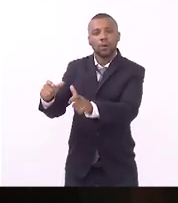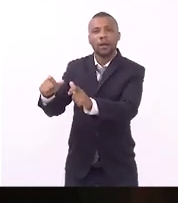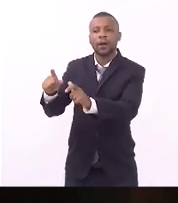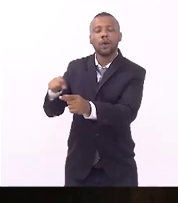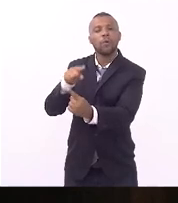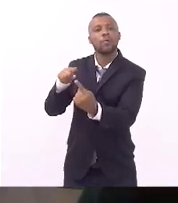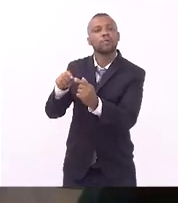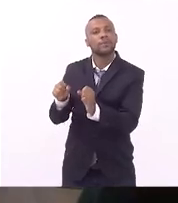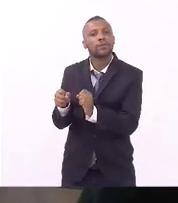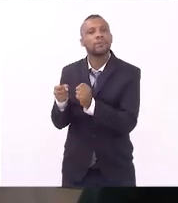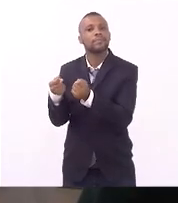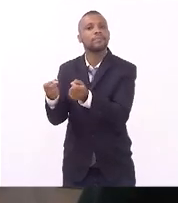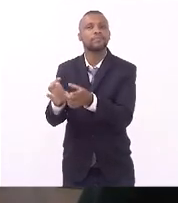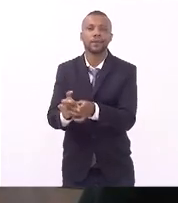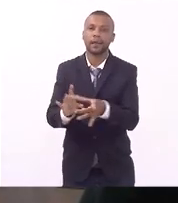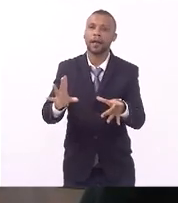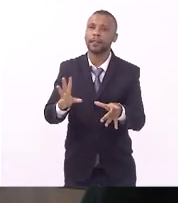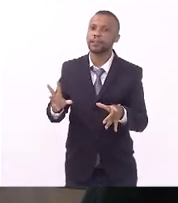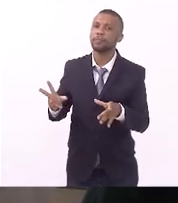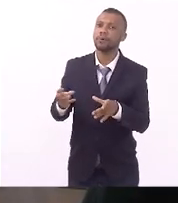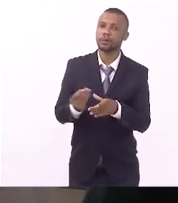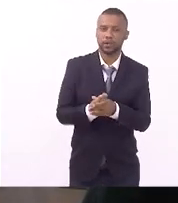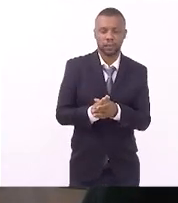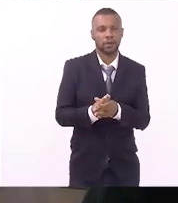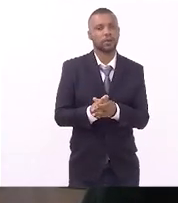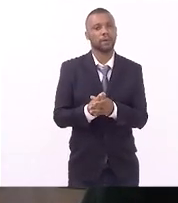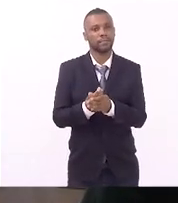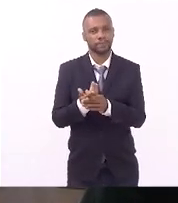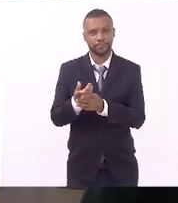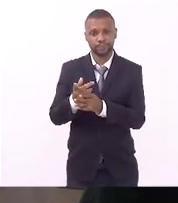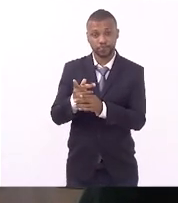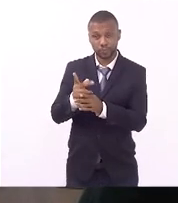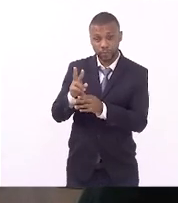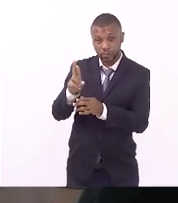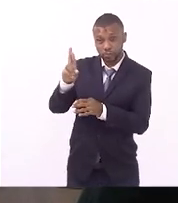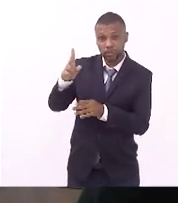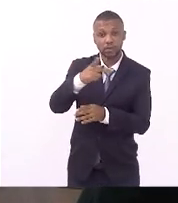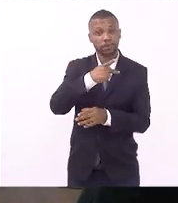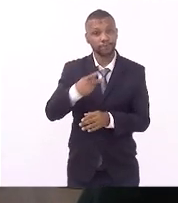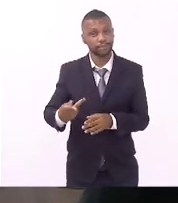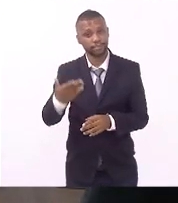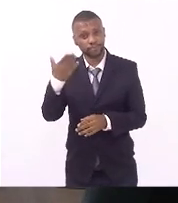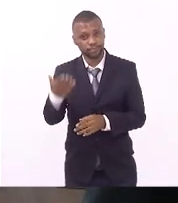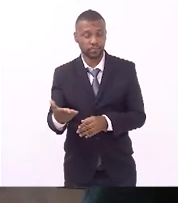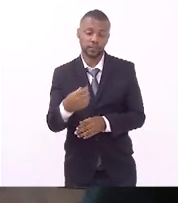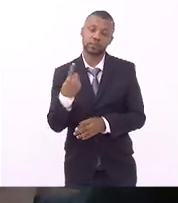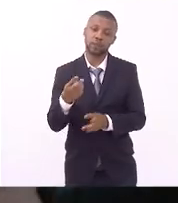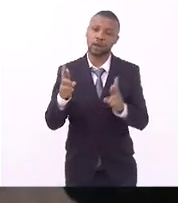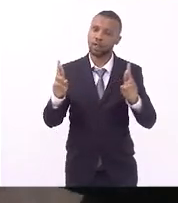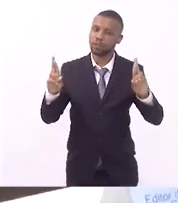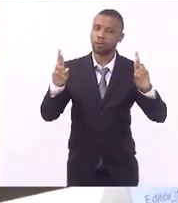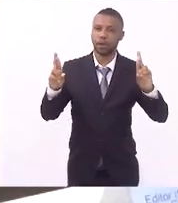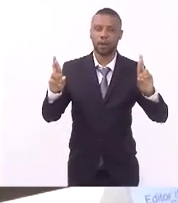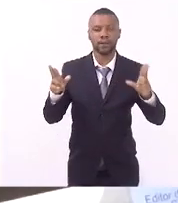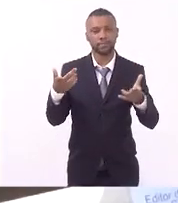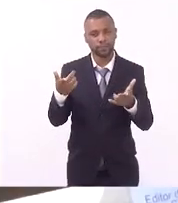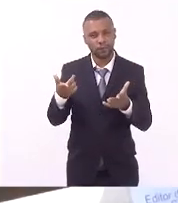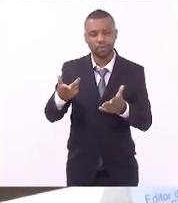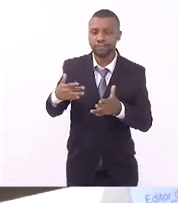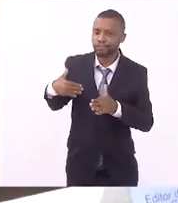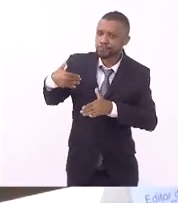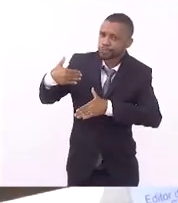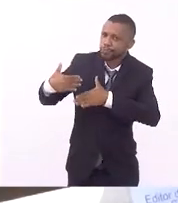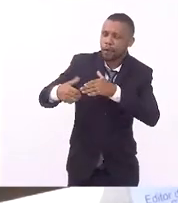defesa incondicional da democracia sob a sua presidência, que a gente torce muito. Seguimos em